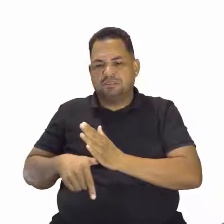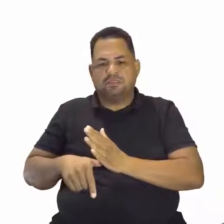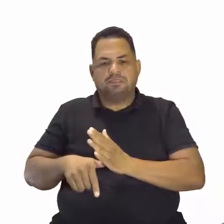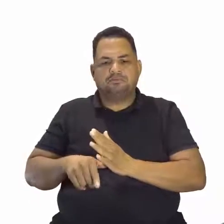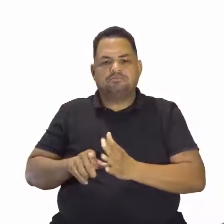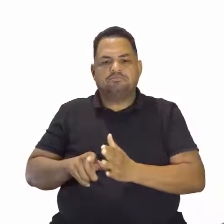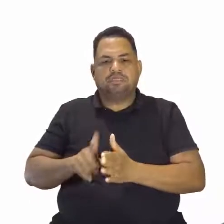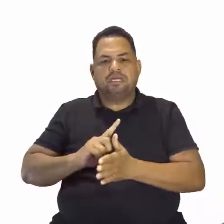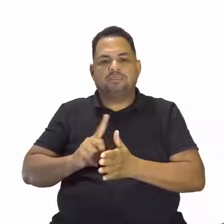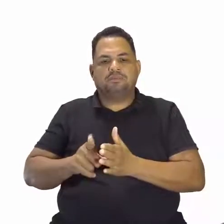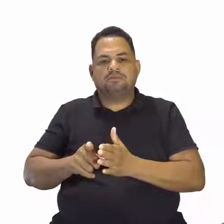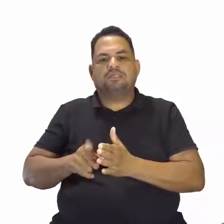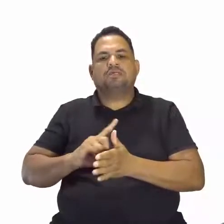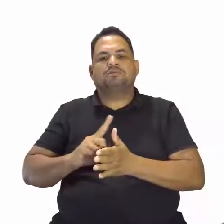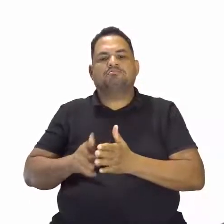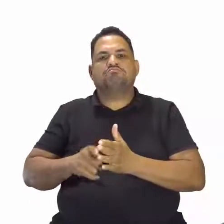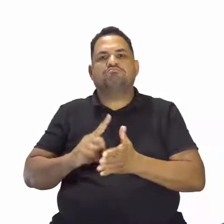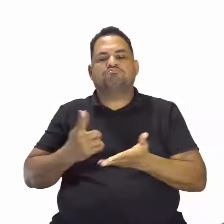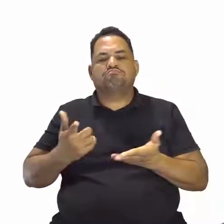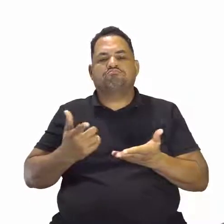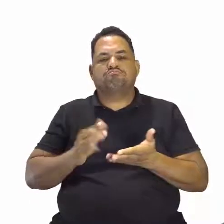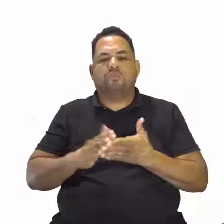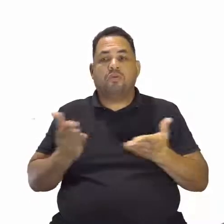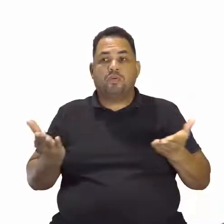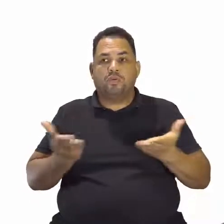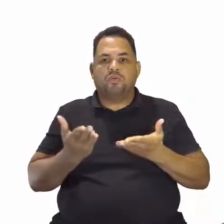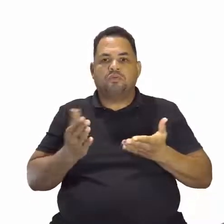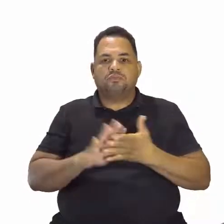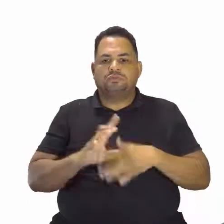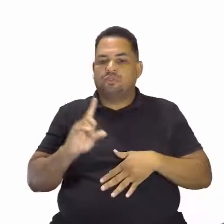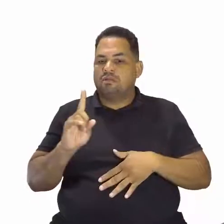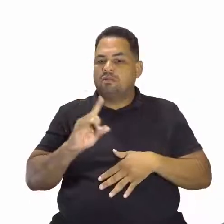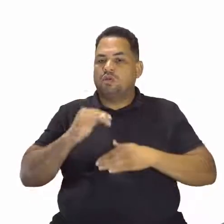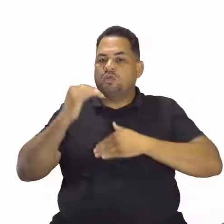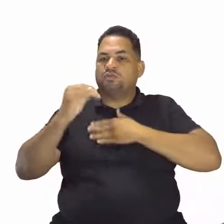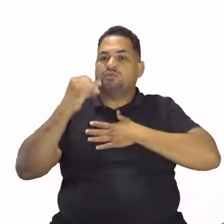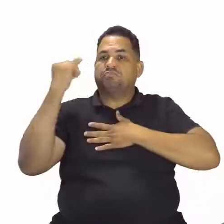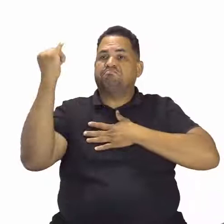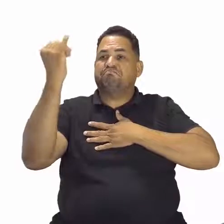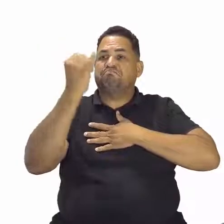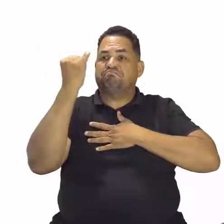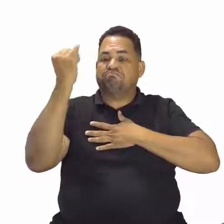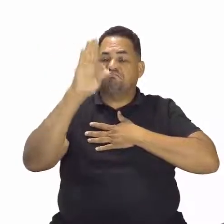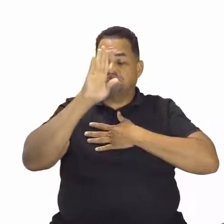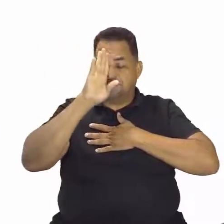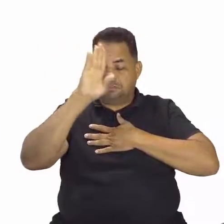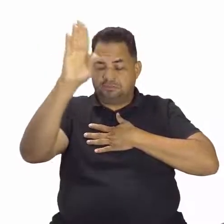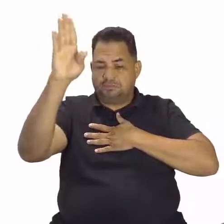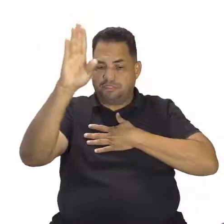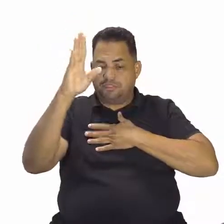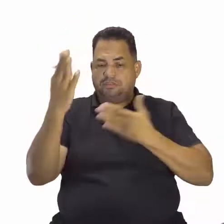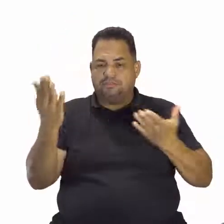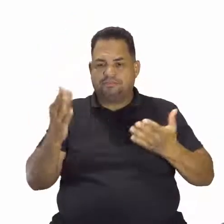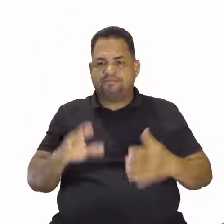hoje percebe-se que elas são essenciais para o desenvolvimento não econômico de alguns grupos que querem entrar na